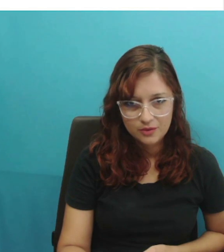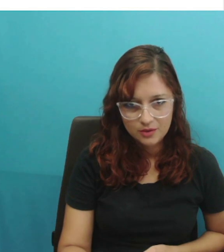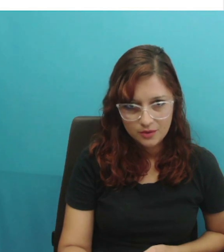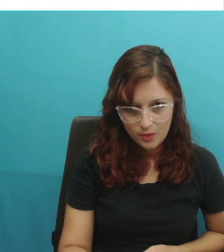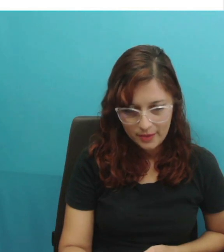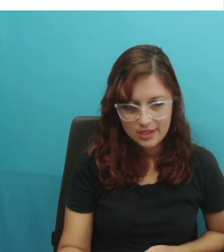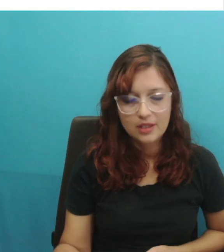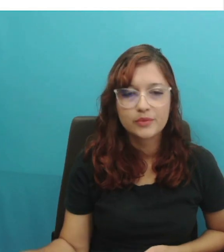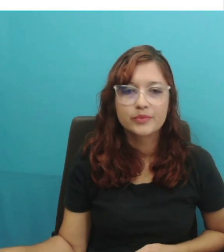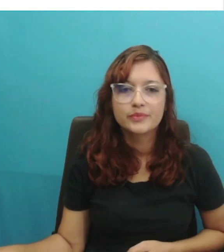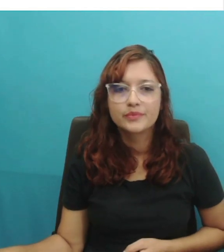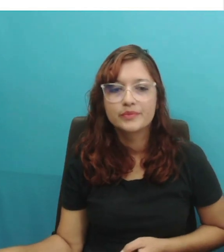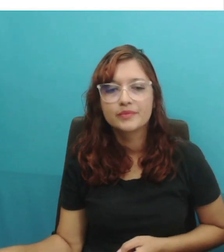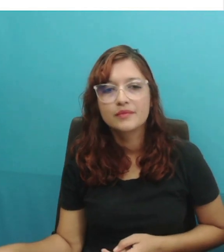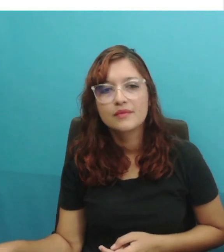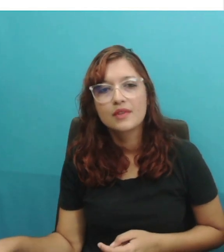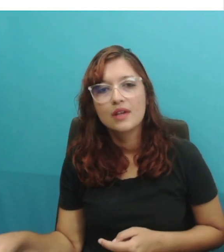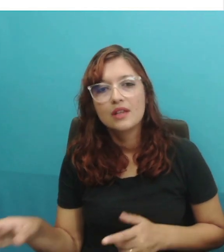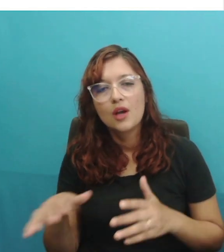Tinha começado.